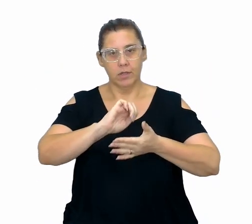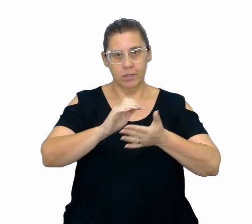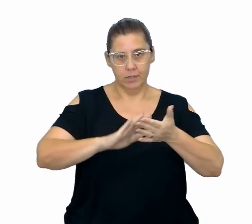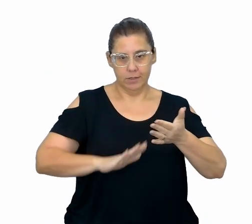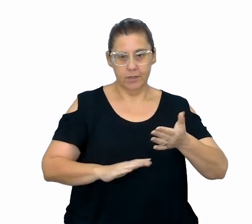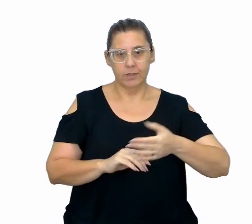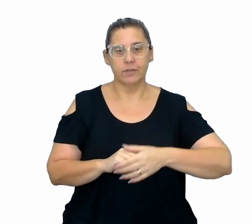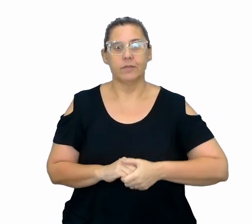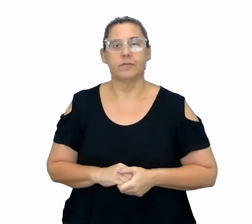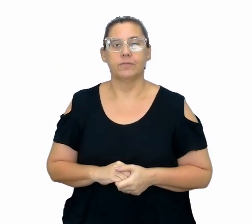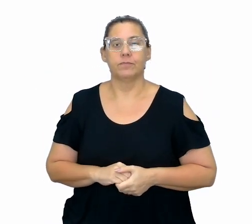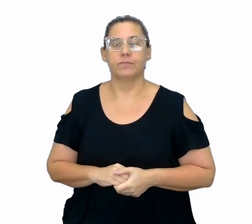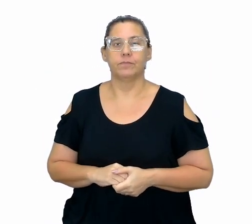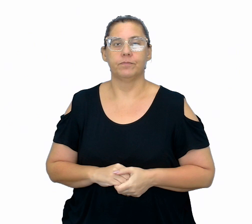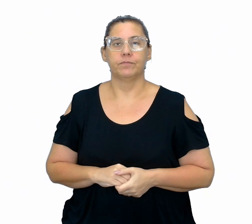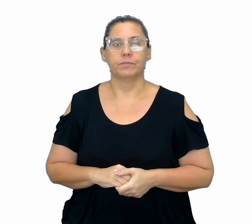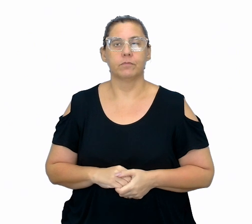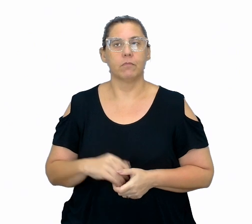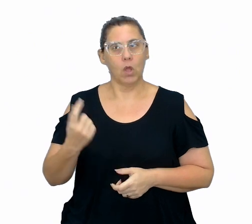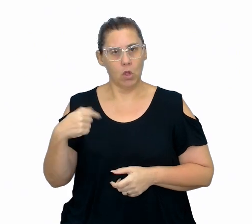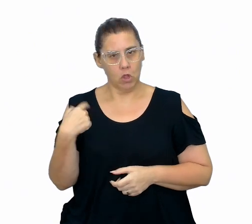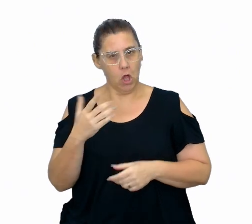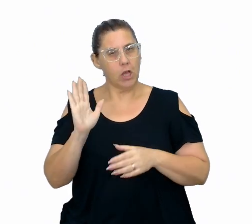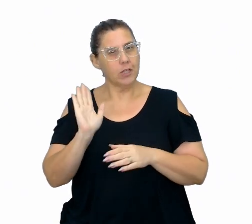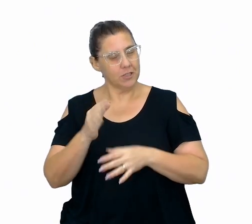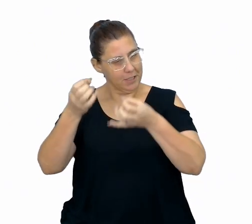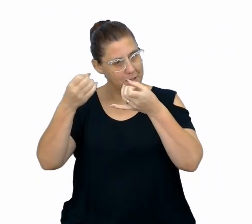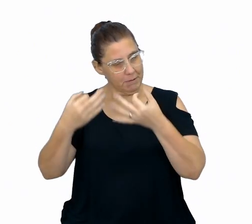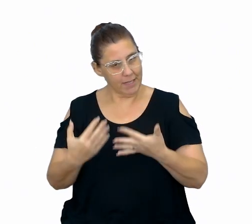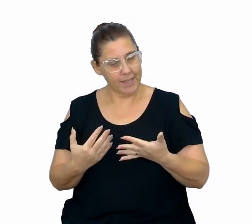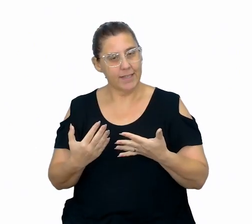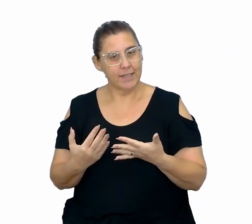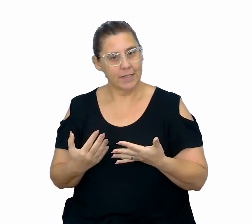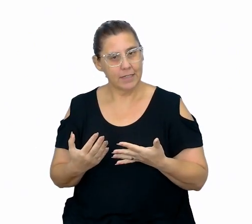professor, a gente já falou isso mais de uma vez,